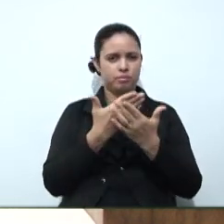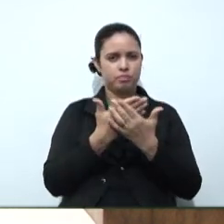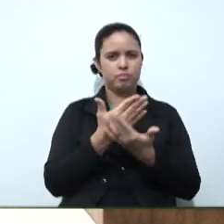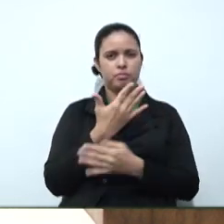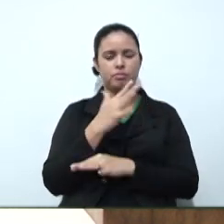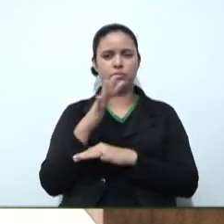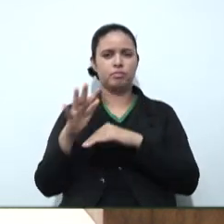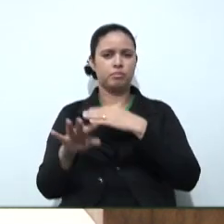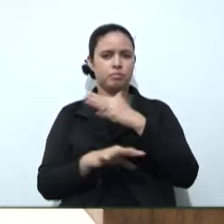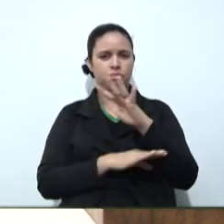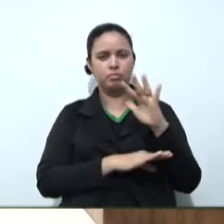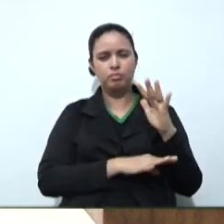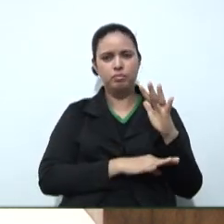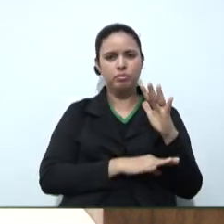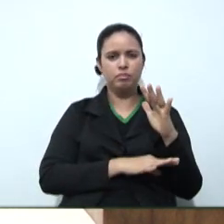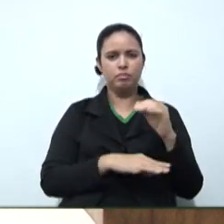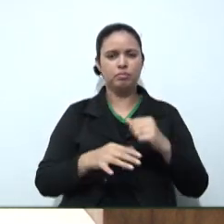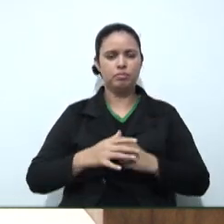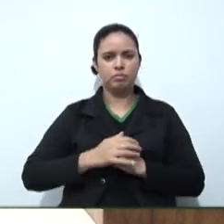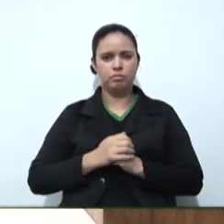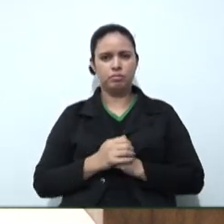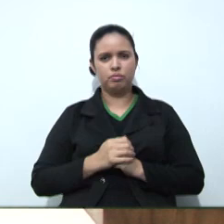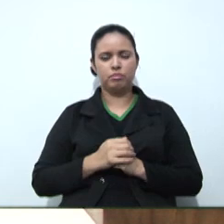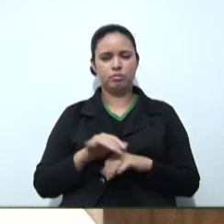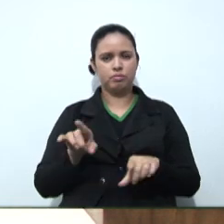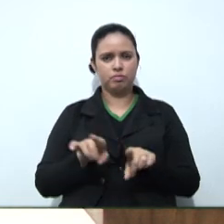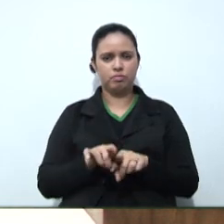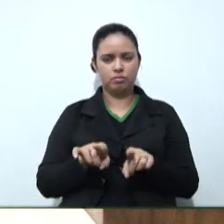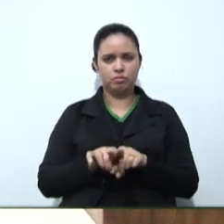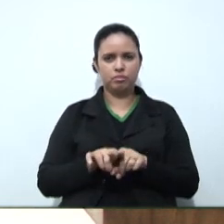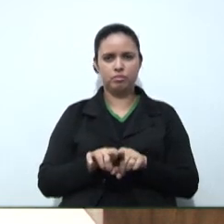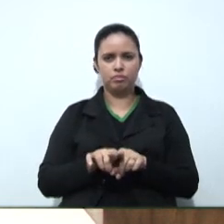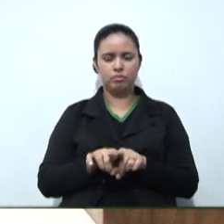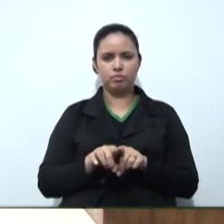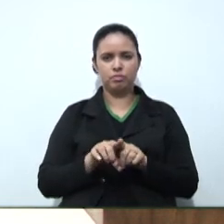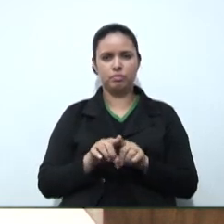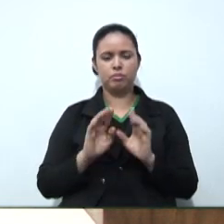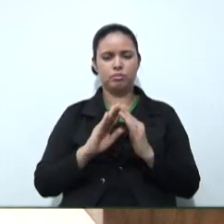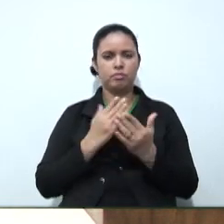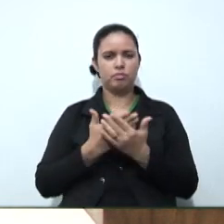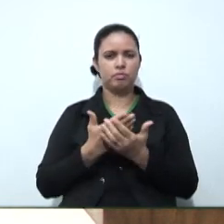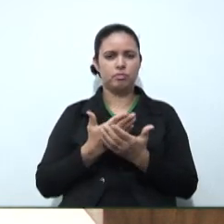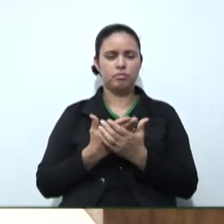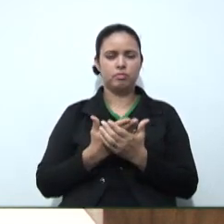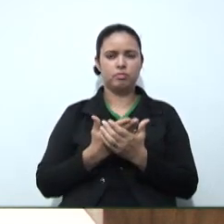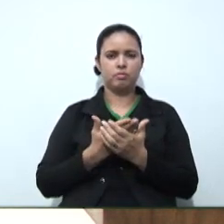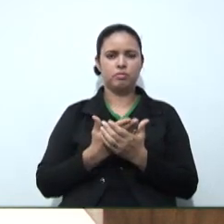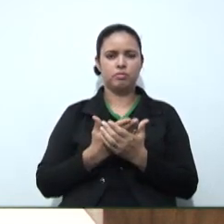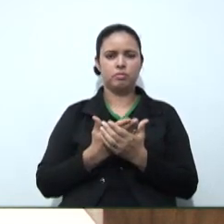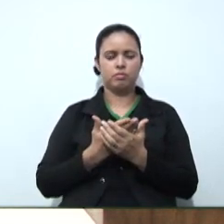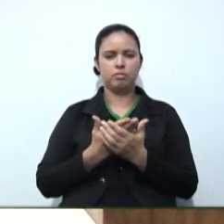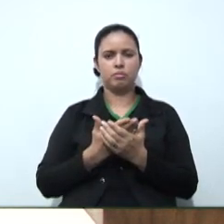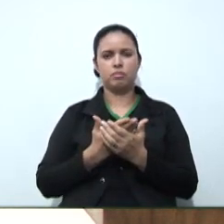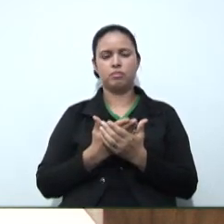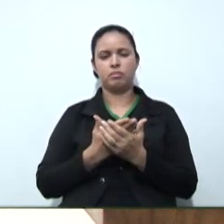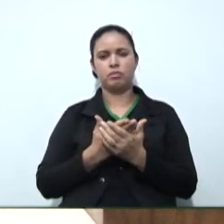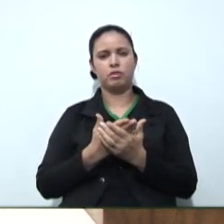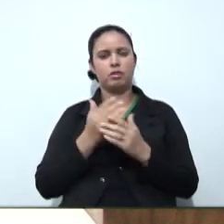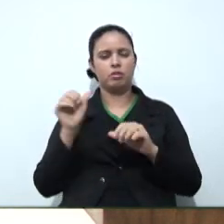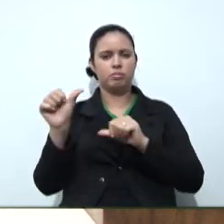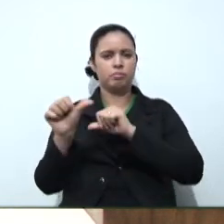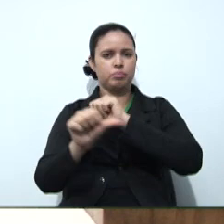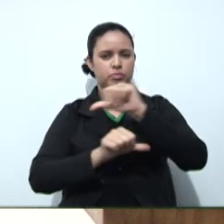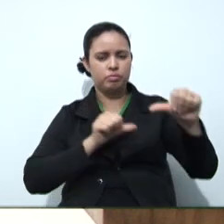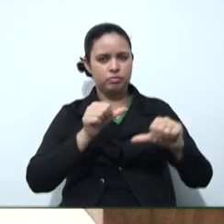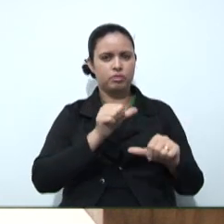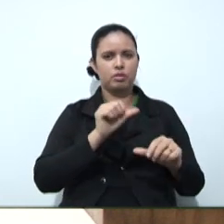gente está trabalhando com as outras disciplinas. E o pessoal da Escola Campos Sales também trabalhou a questão da transformação do vento em